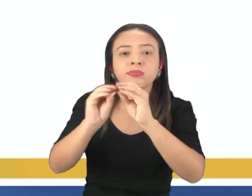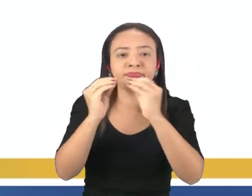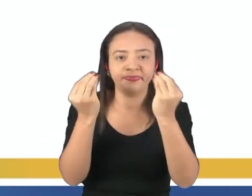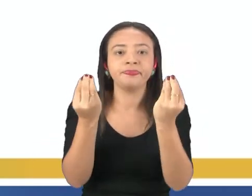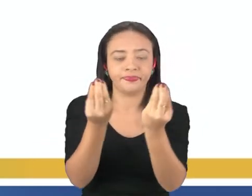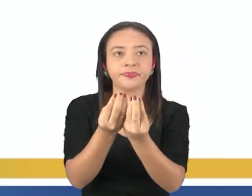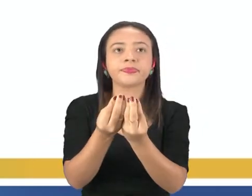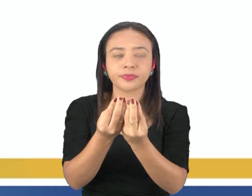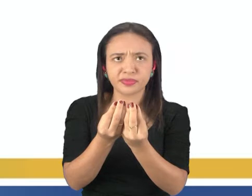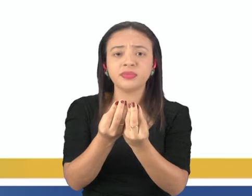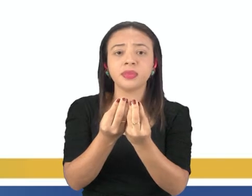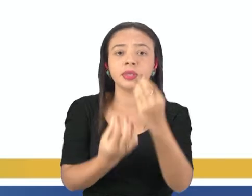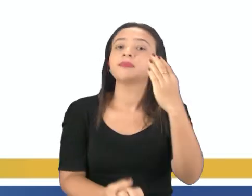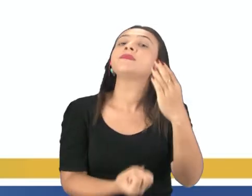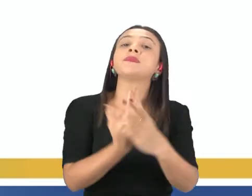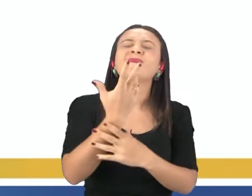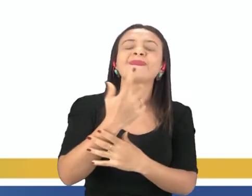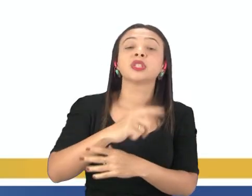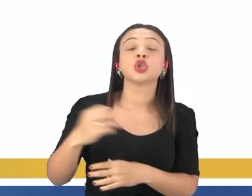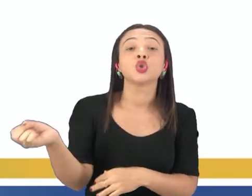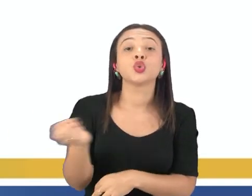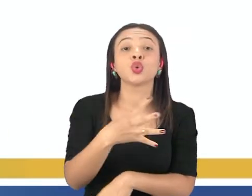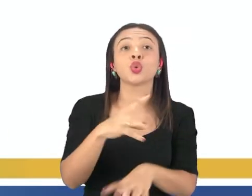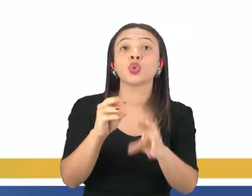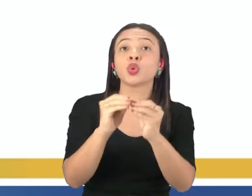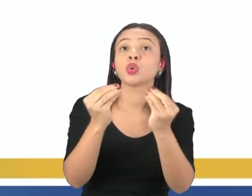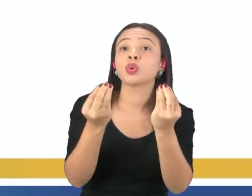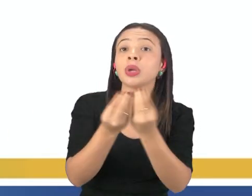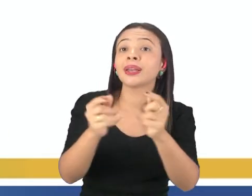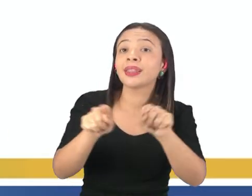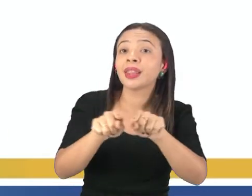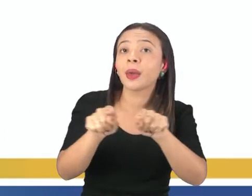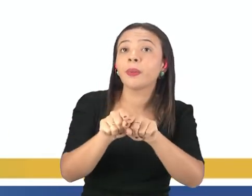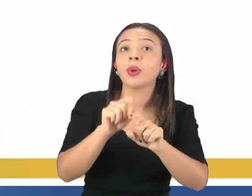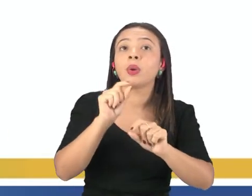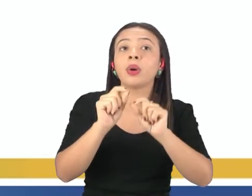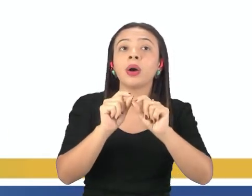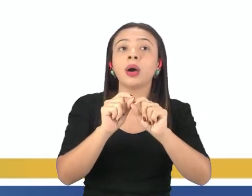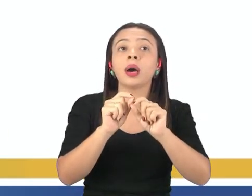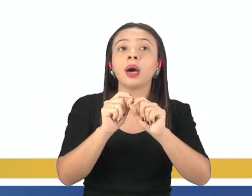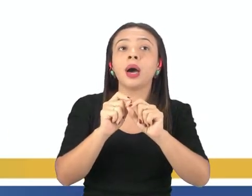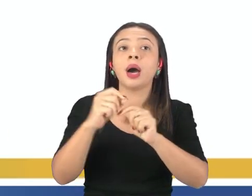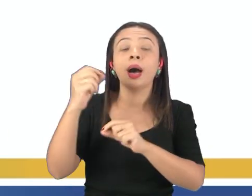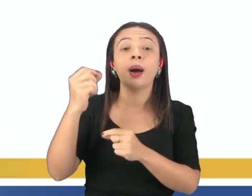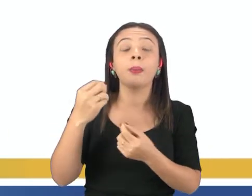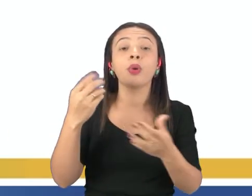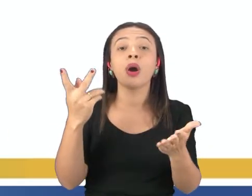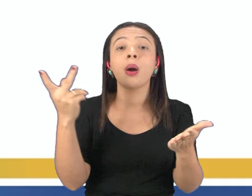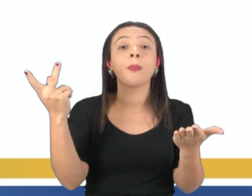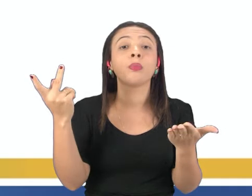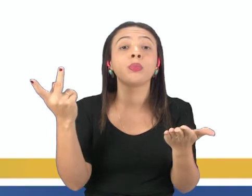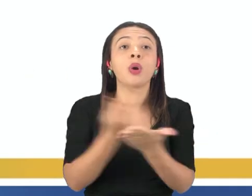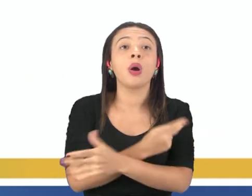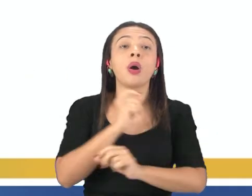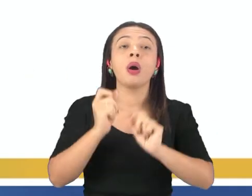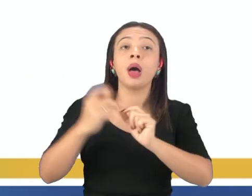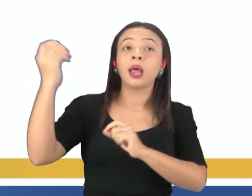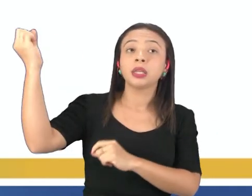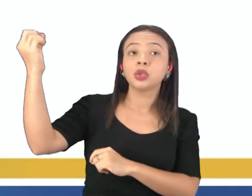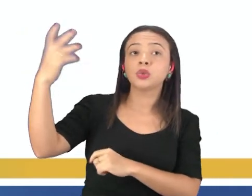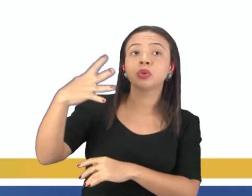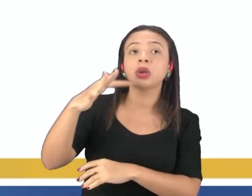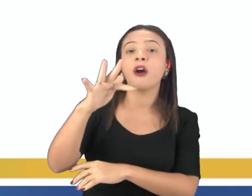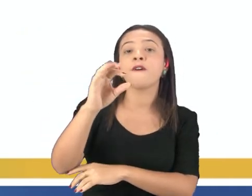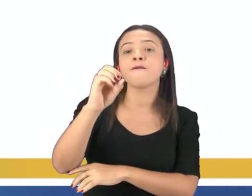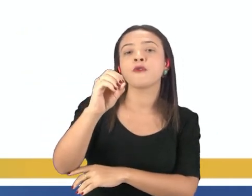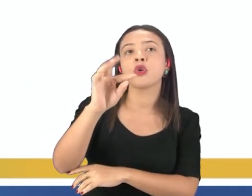e posso ter formação de novas. Pode ser por ação da luz, quando, por exemplo, quando acontece o processo de fotossíntese, né? As